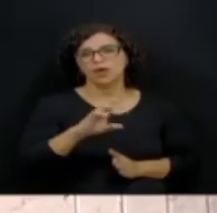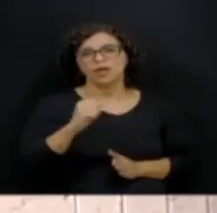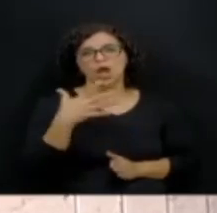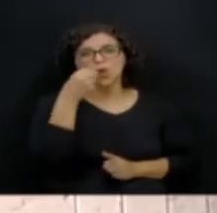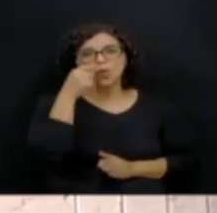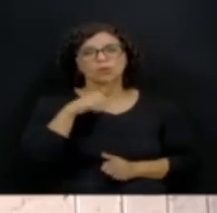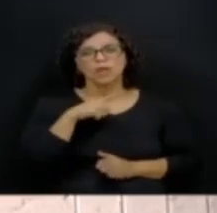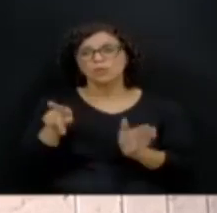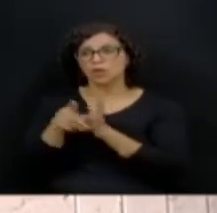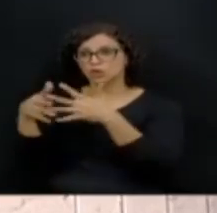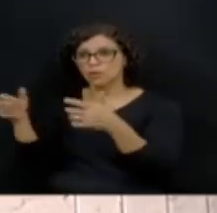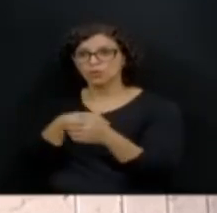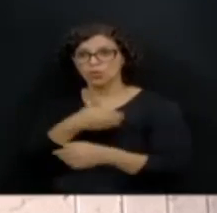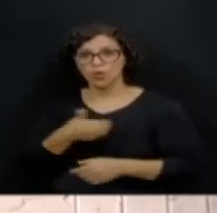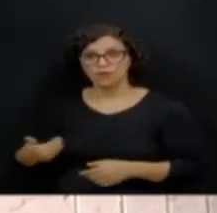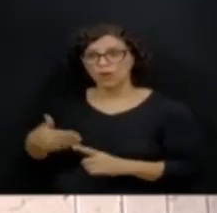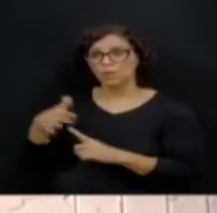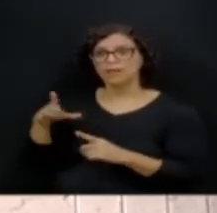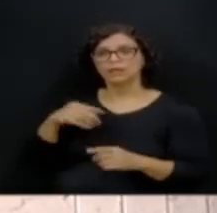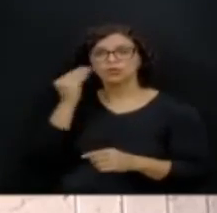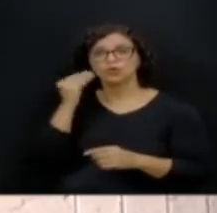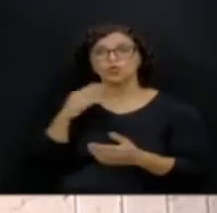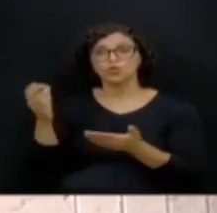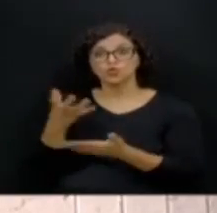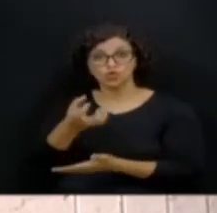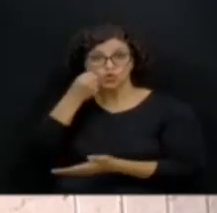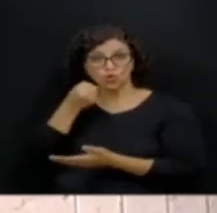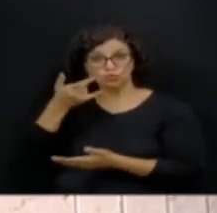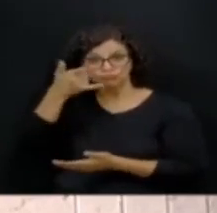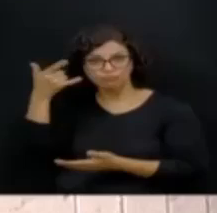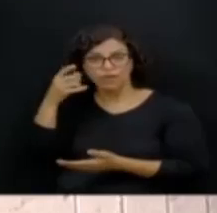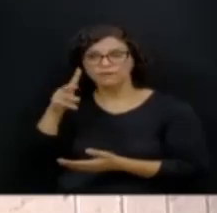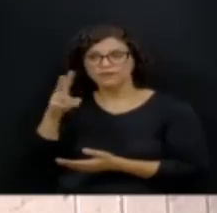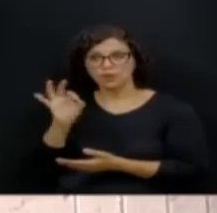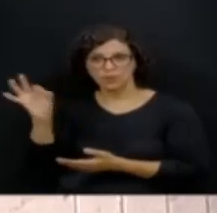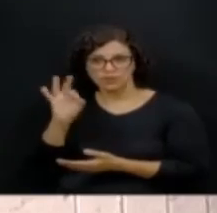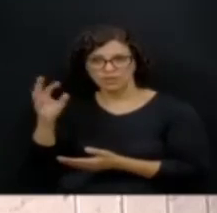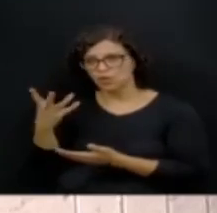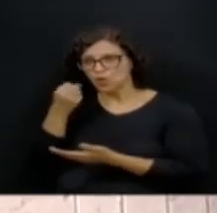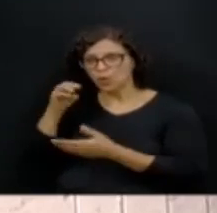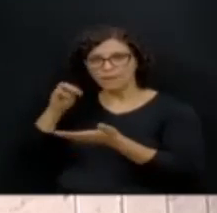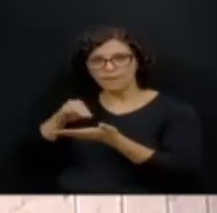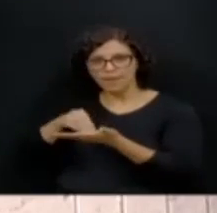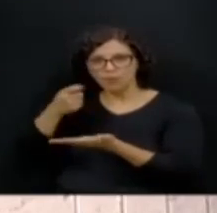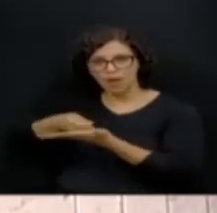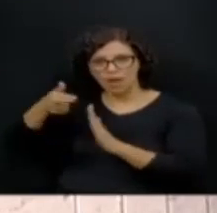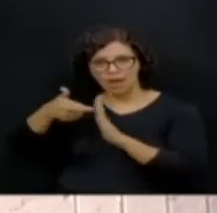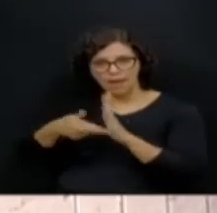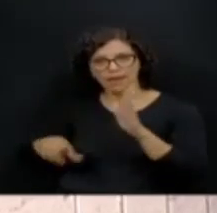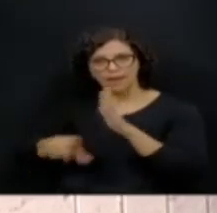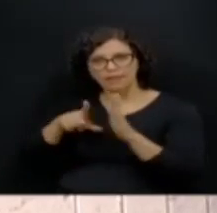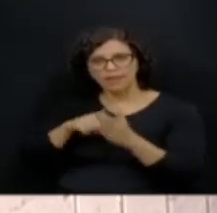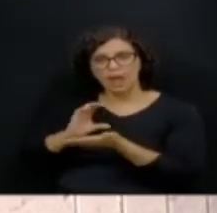Copel, porque o governo do Paraná resolveu repartir mais os seus lucros do que os 25% mínimo exigido